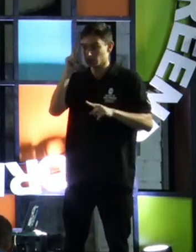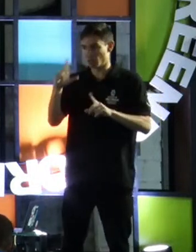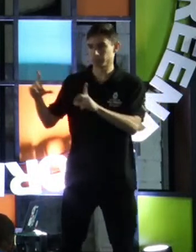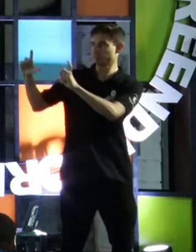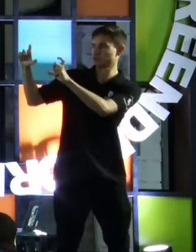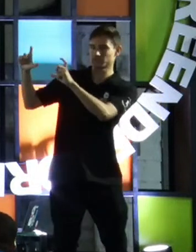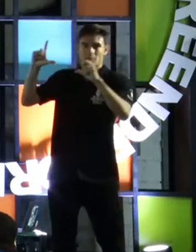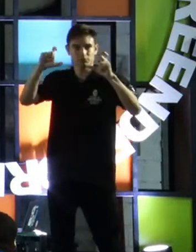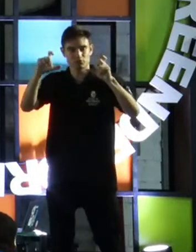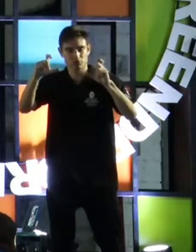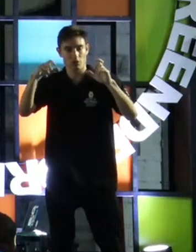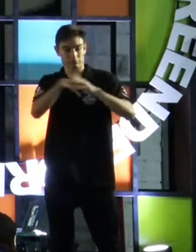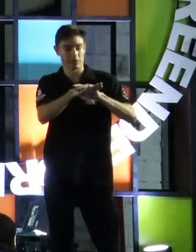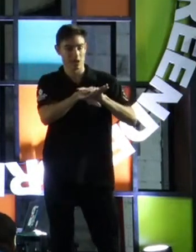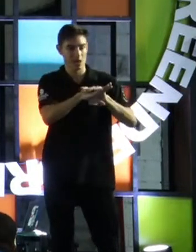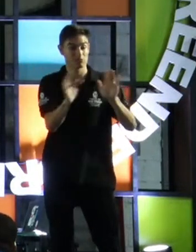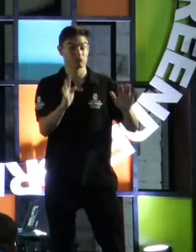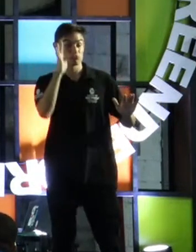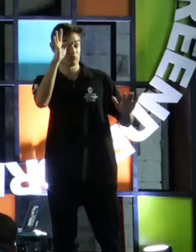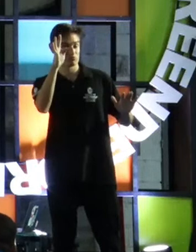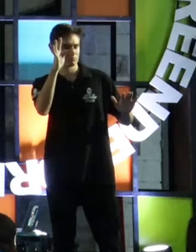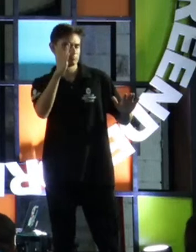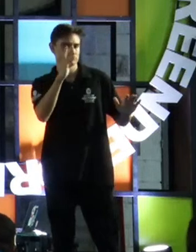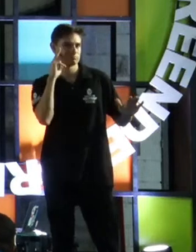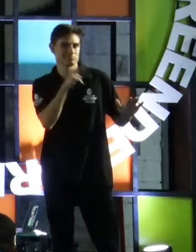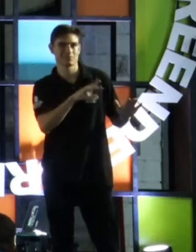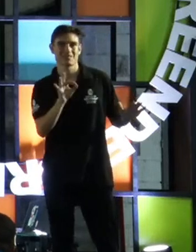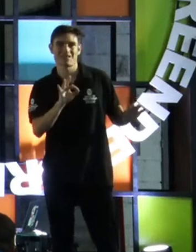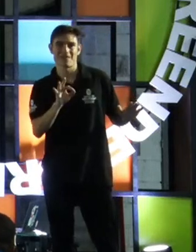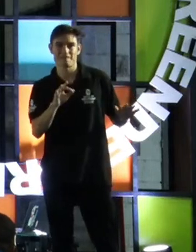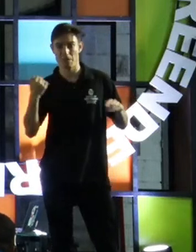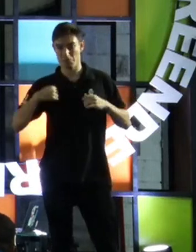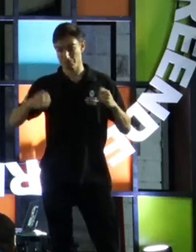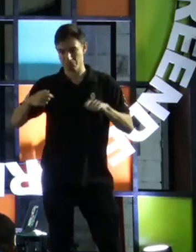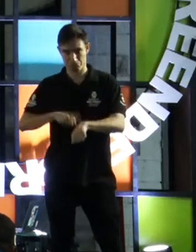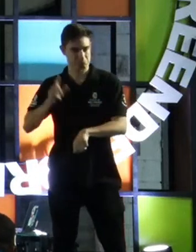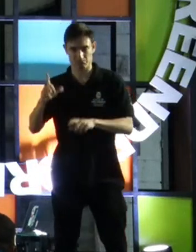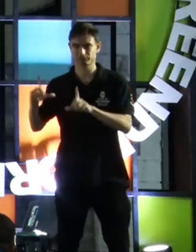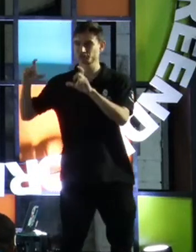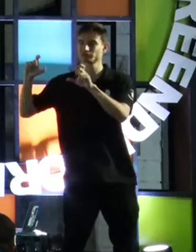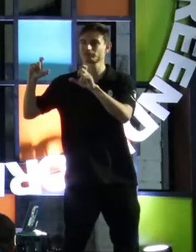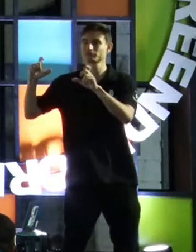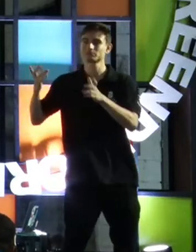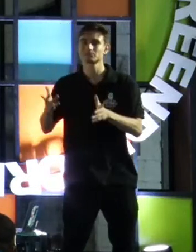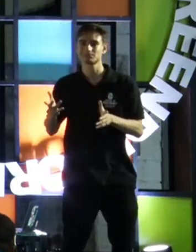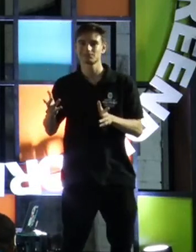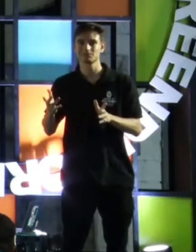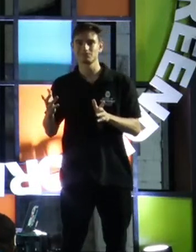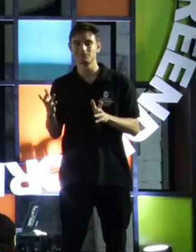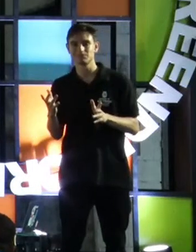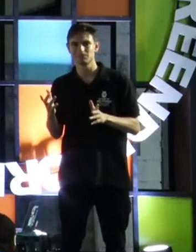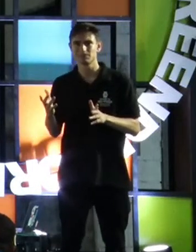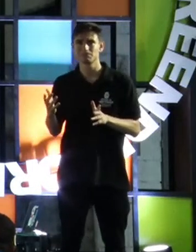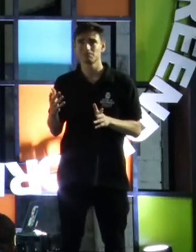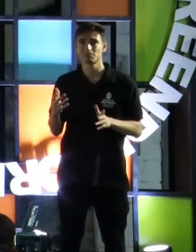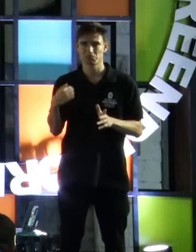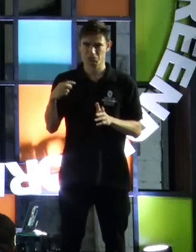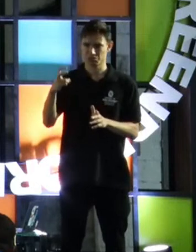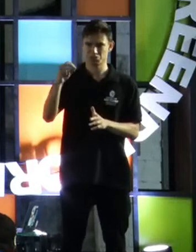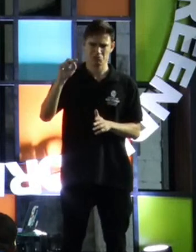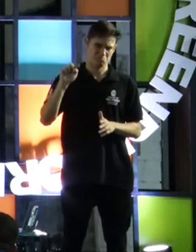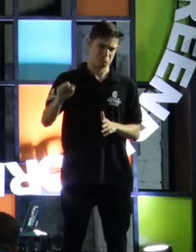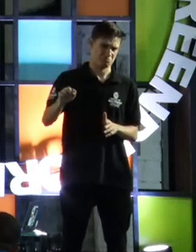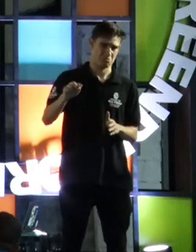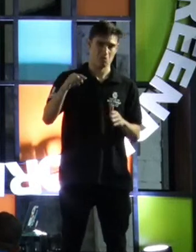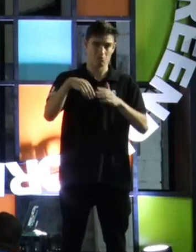nunca vê-las. Né? Porque a desculpa é não, porque tem que registrar o momento. Eu devo ter, sei lá, 50 mil fotos e